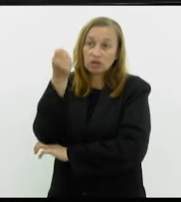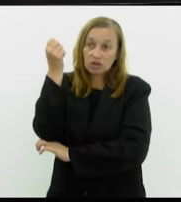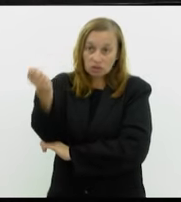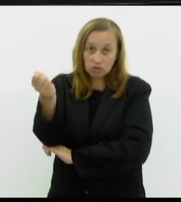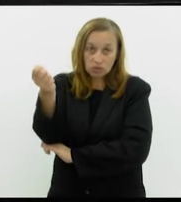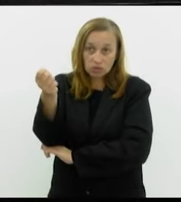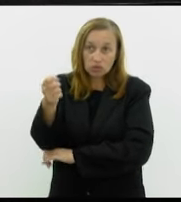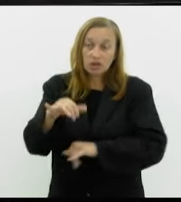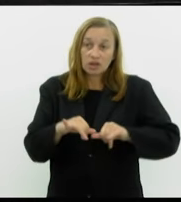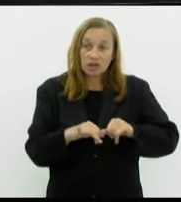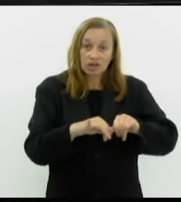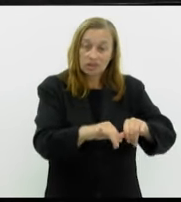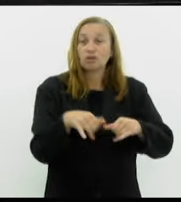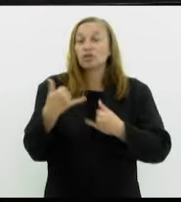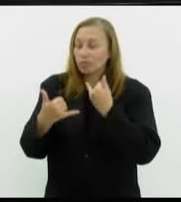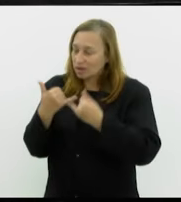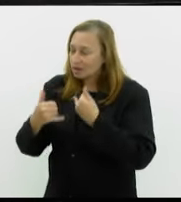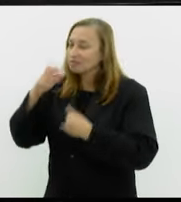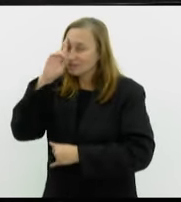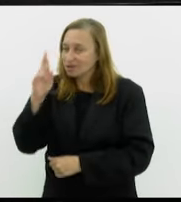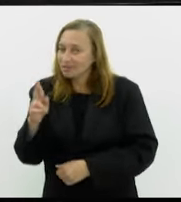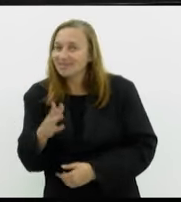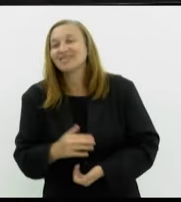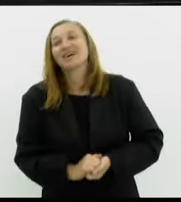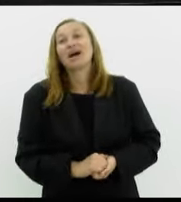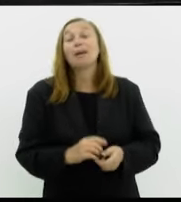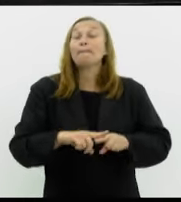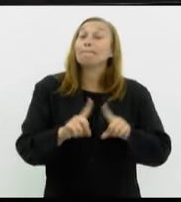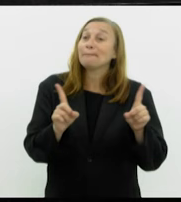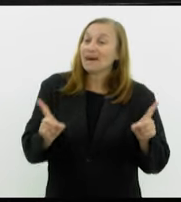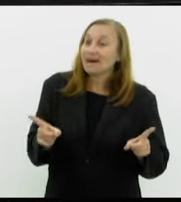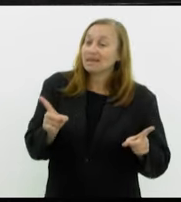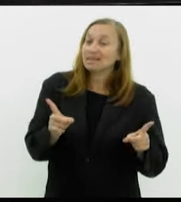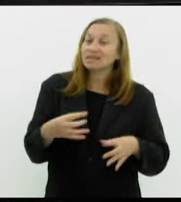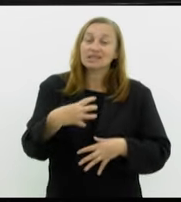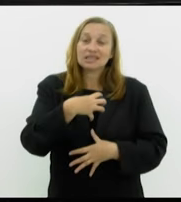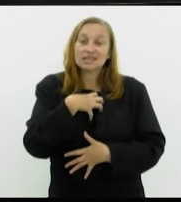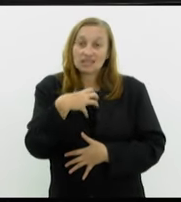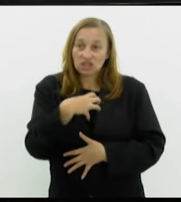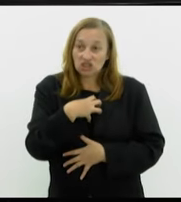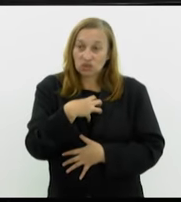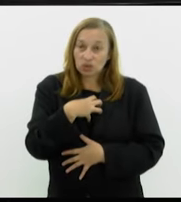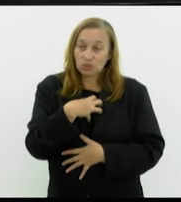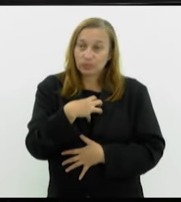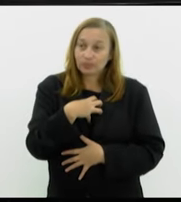de supermercado, estou brincando com Vossa Excelência, né? Mas é nesse sentido,